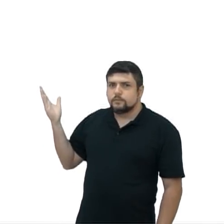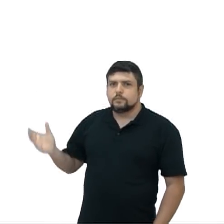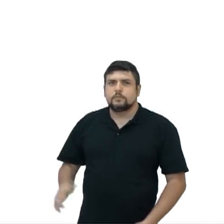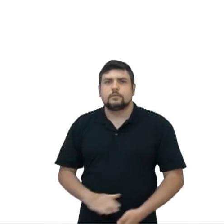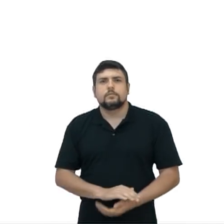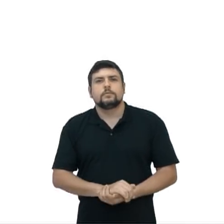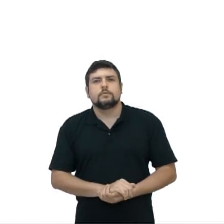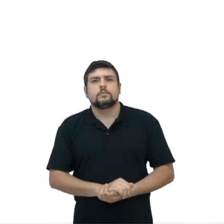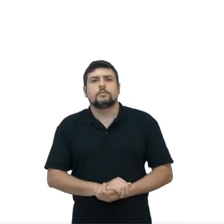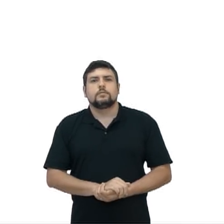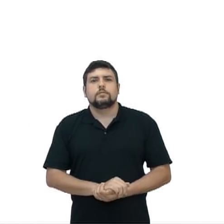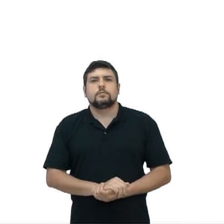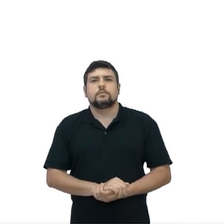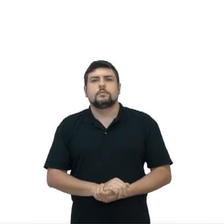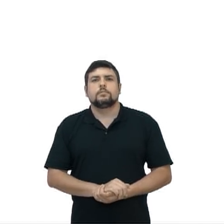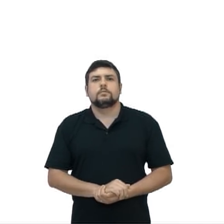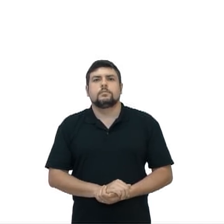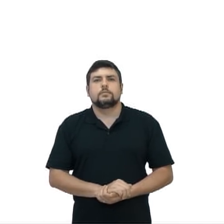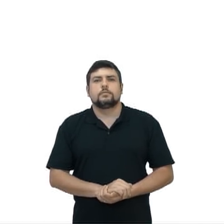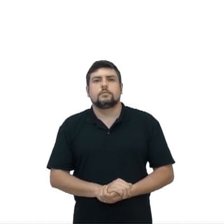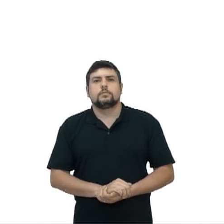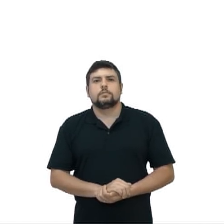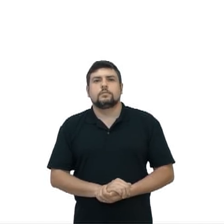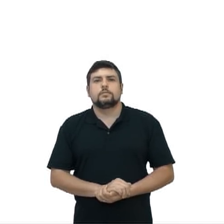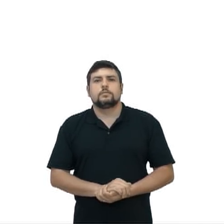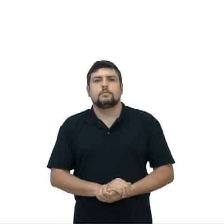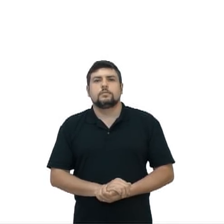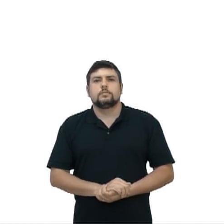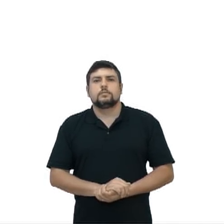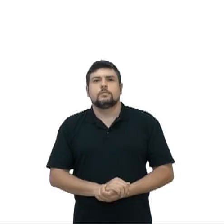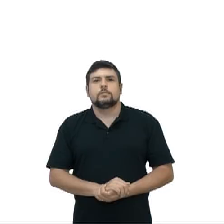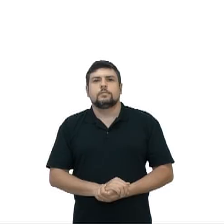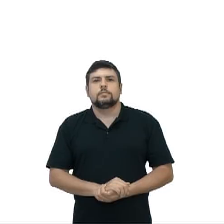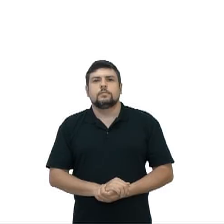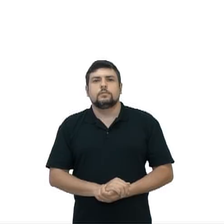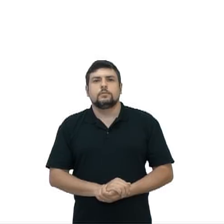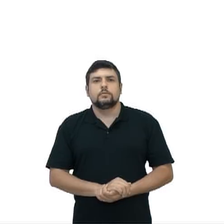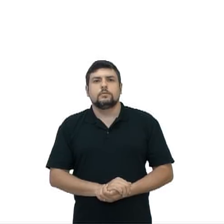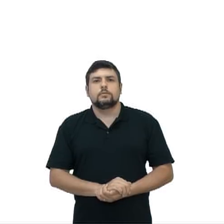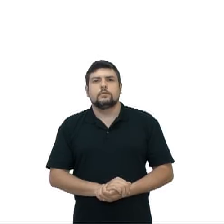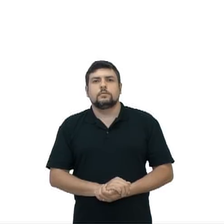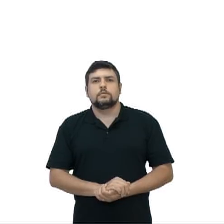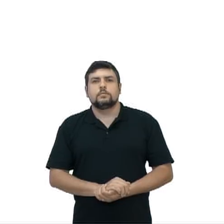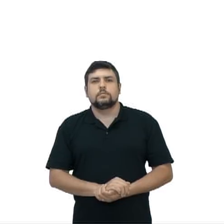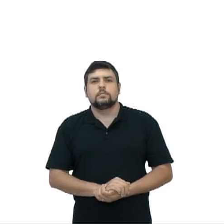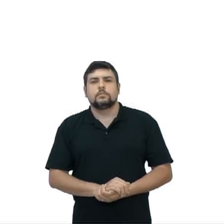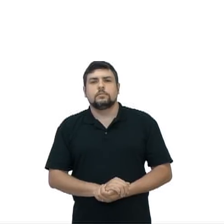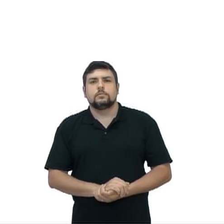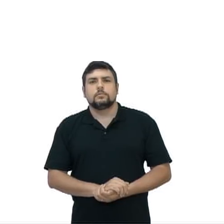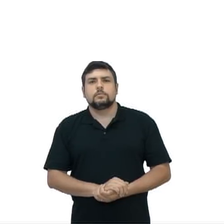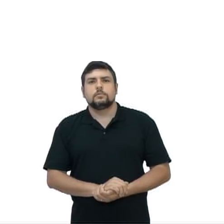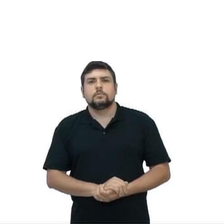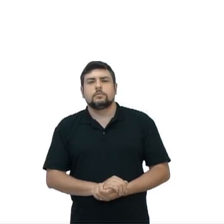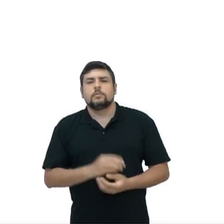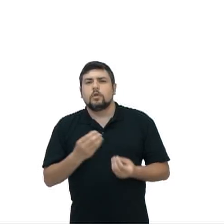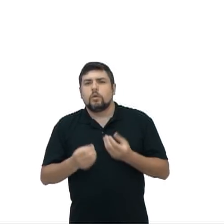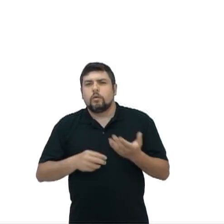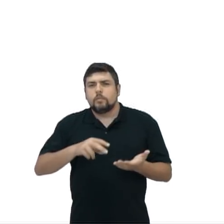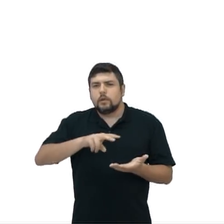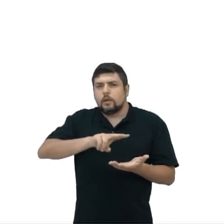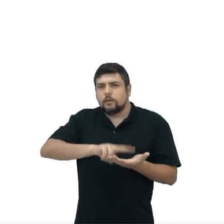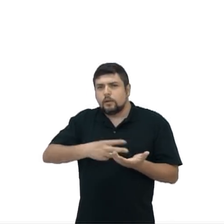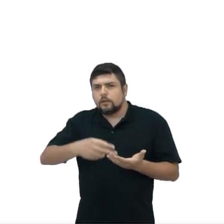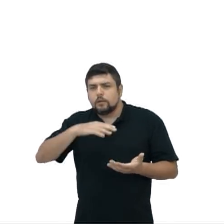O provérbio barking dogs seldom bite significa o quê? Que o cachorro pequeno late muito, nem todo